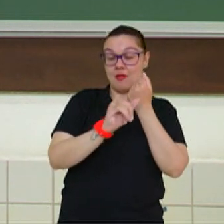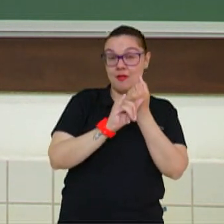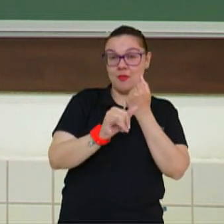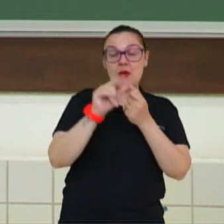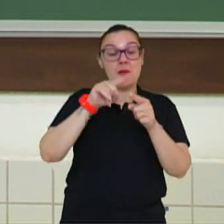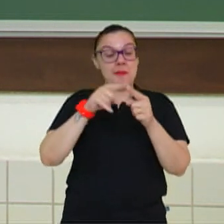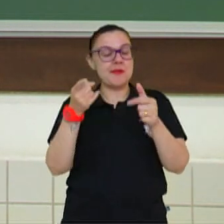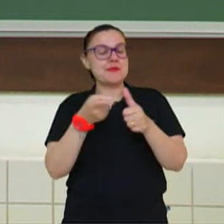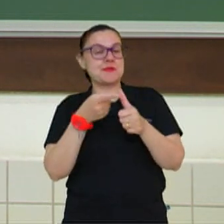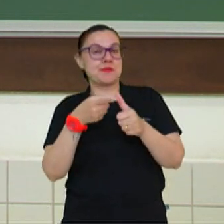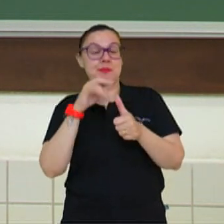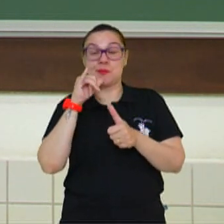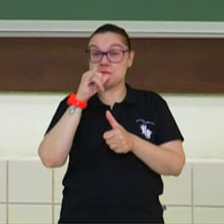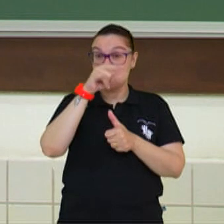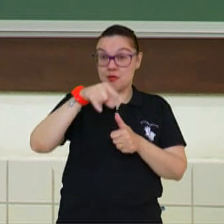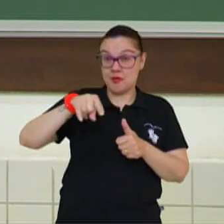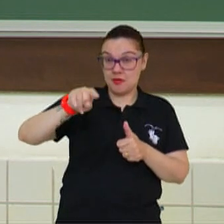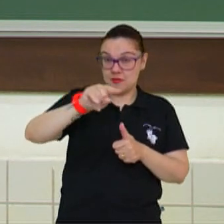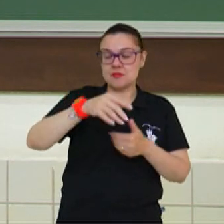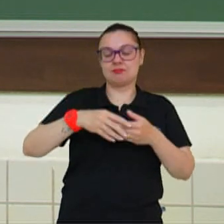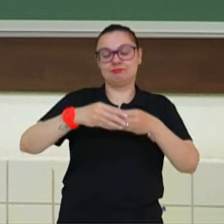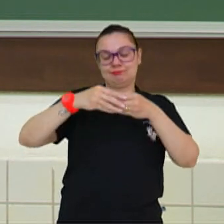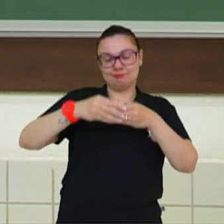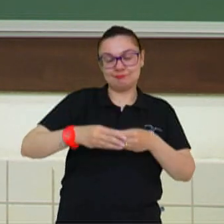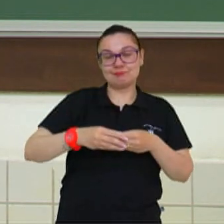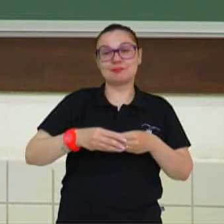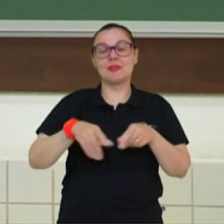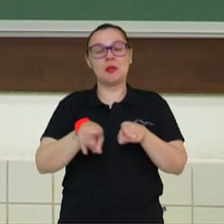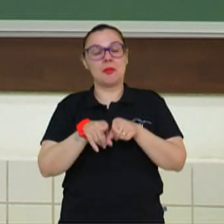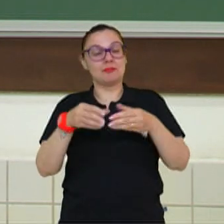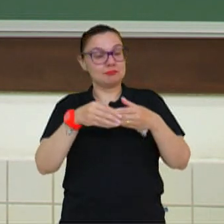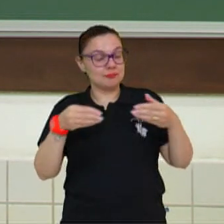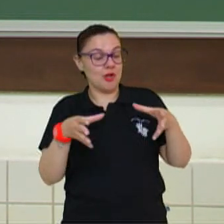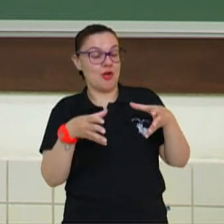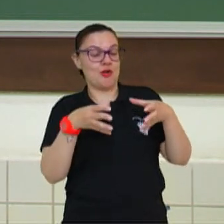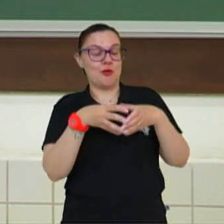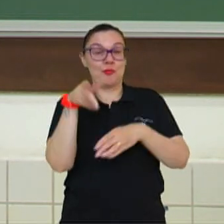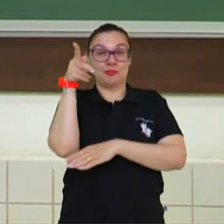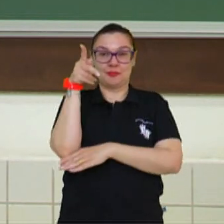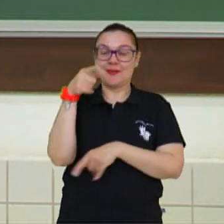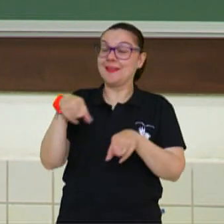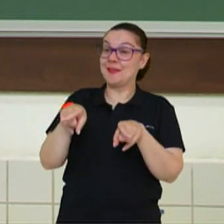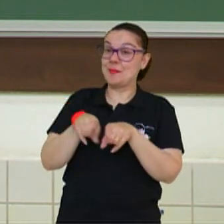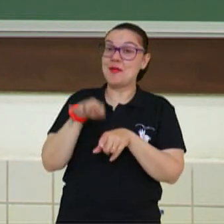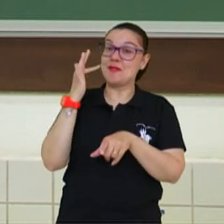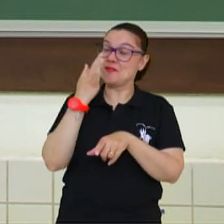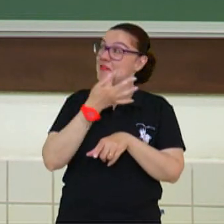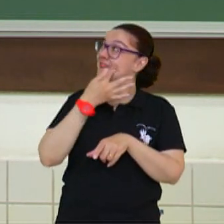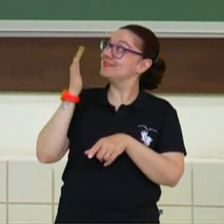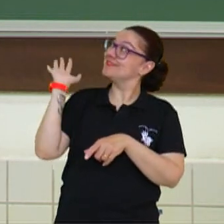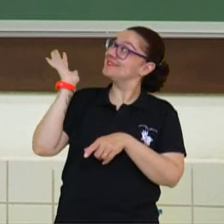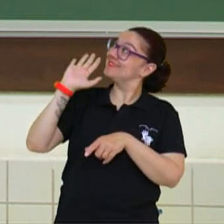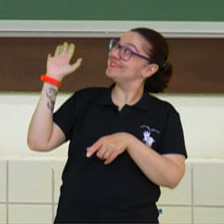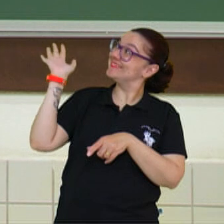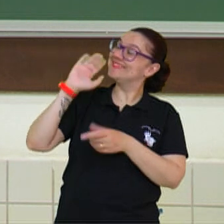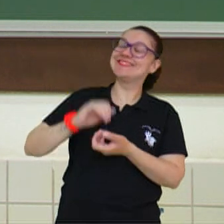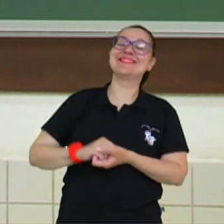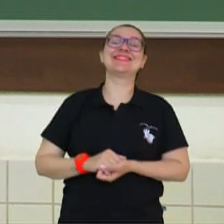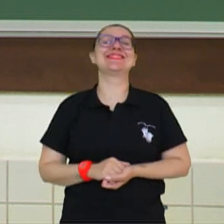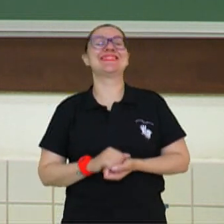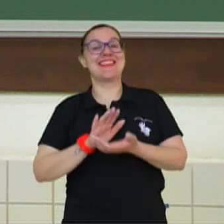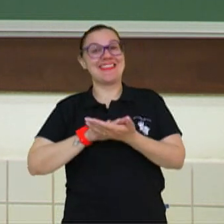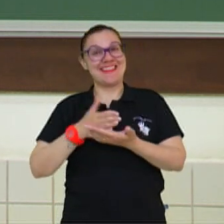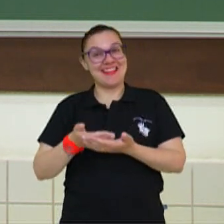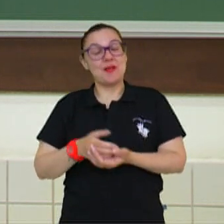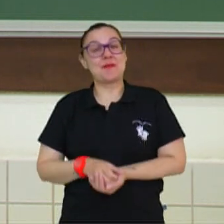mas antes de qualquer coisa, quero cumprimentá-los, quero cumprimentar a equipe aqui, quero cumprimentar a minha amiga Fran, que está aqui nos ajudando.